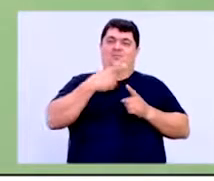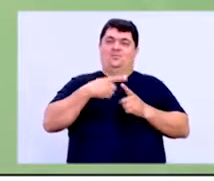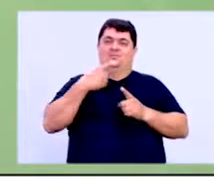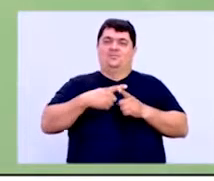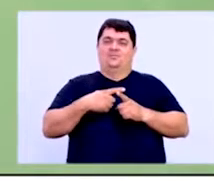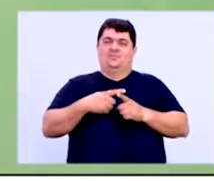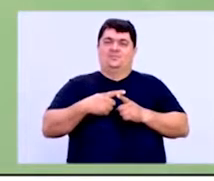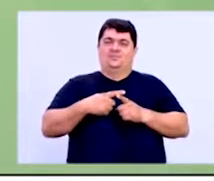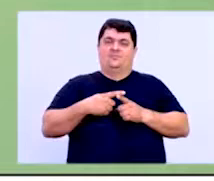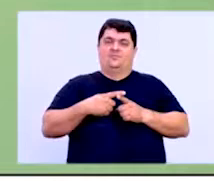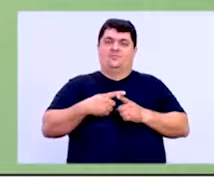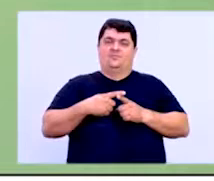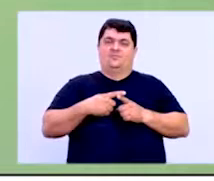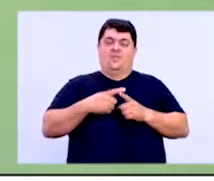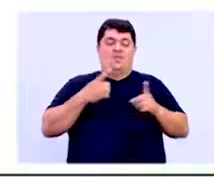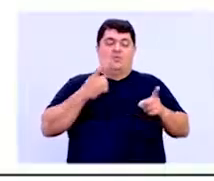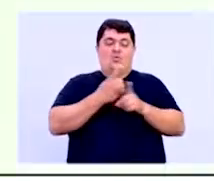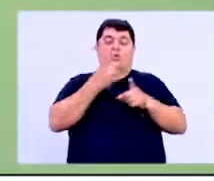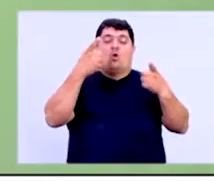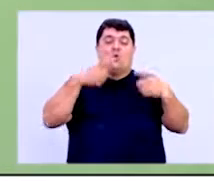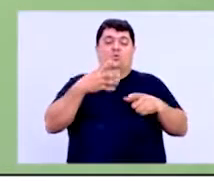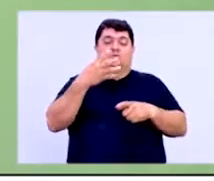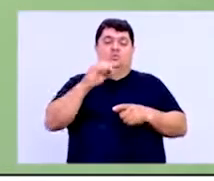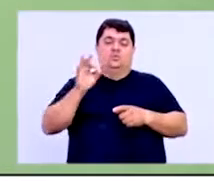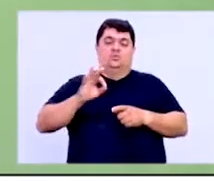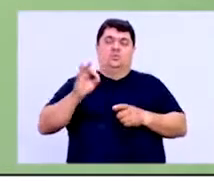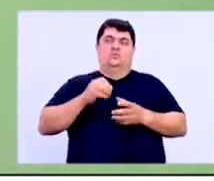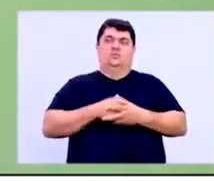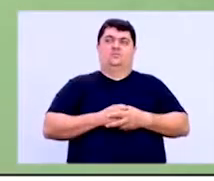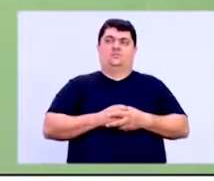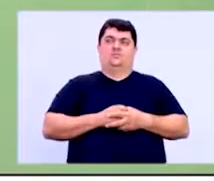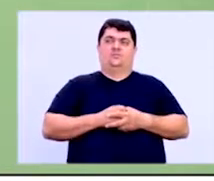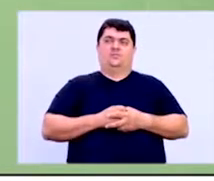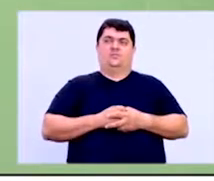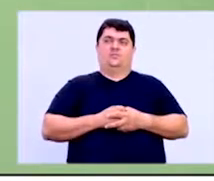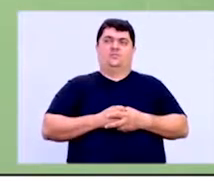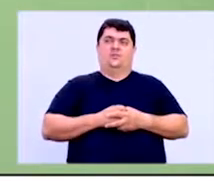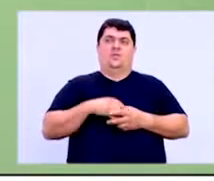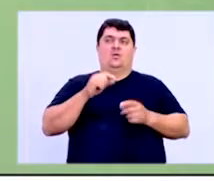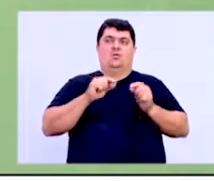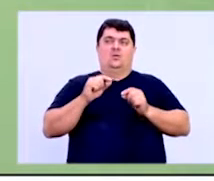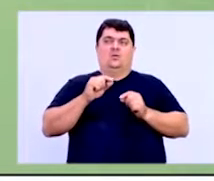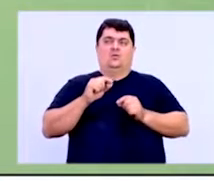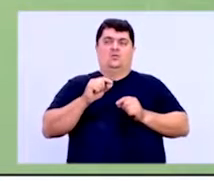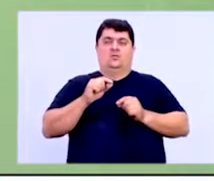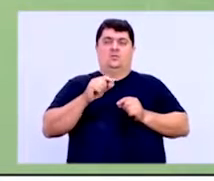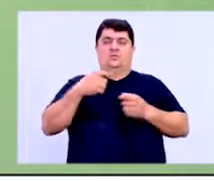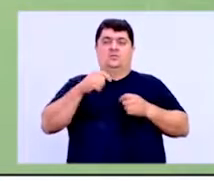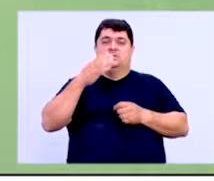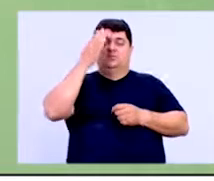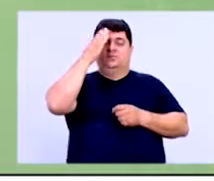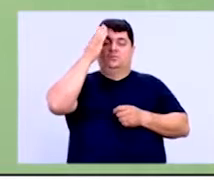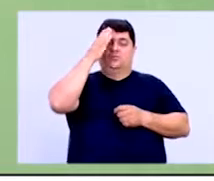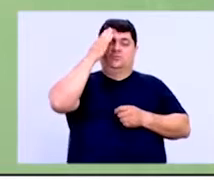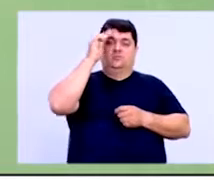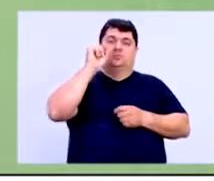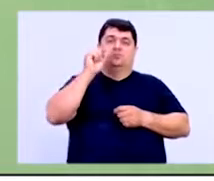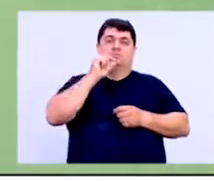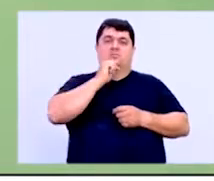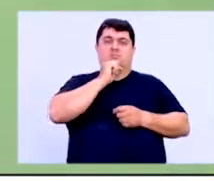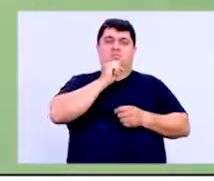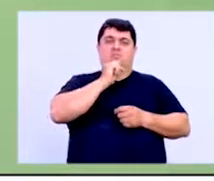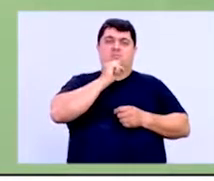Vamos desvendar esse 40%. Esse 40% é o quê? Para isso você precisa o quê? É